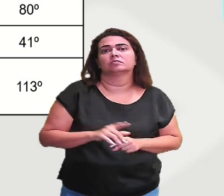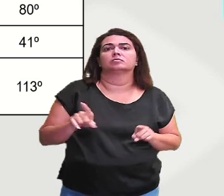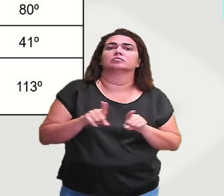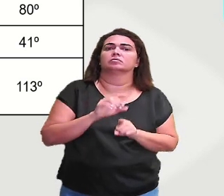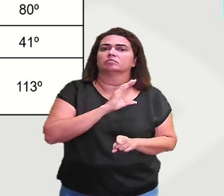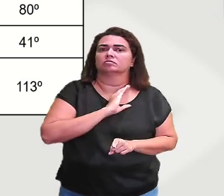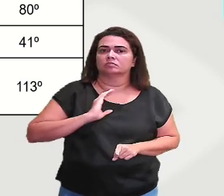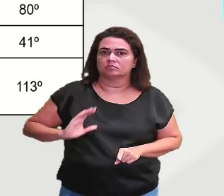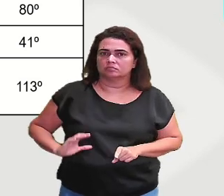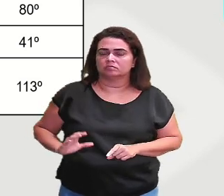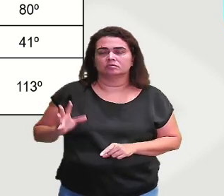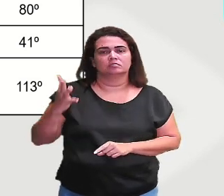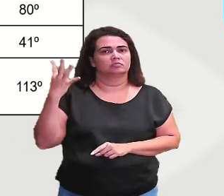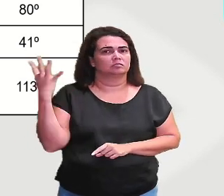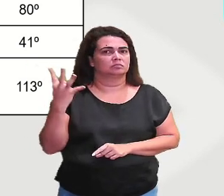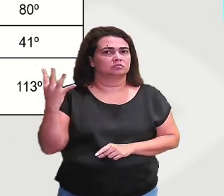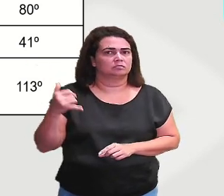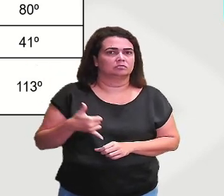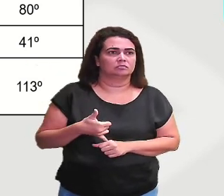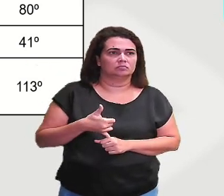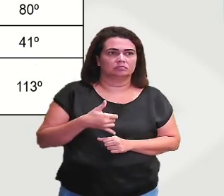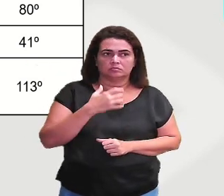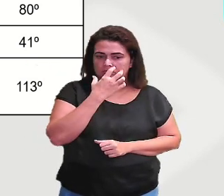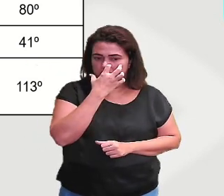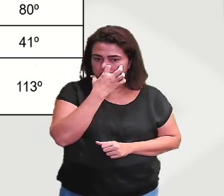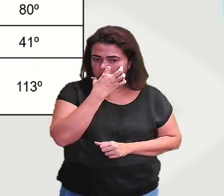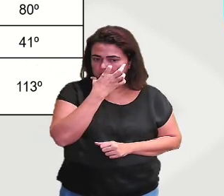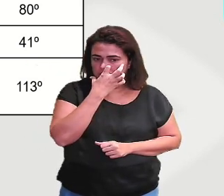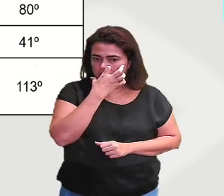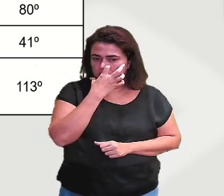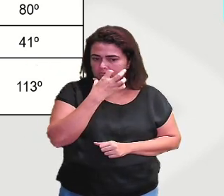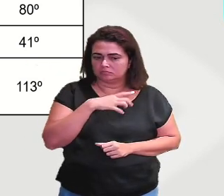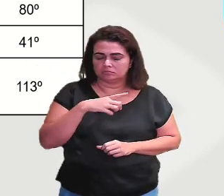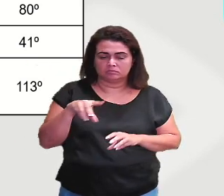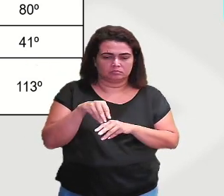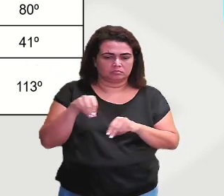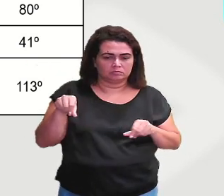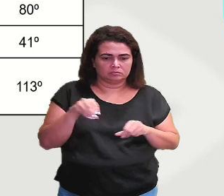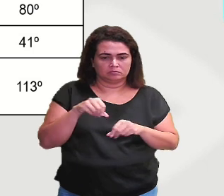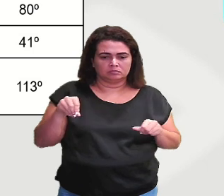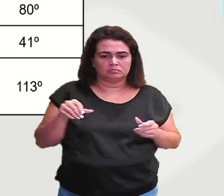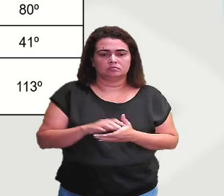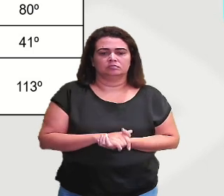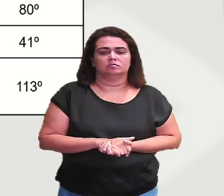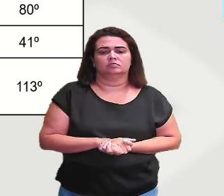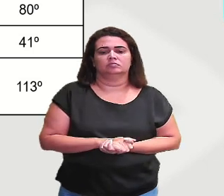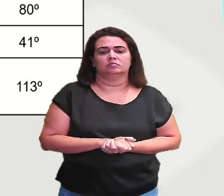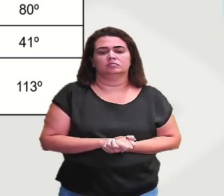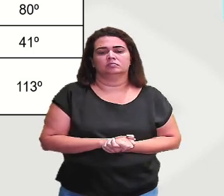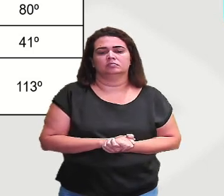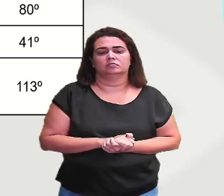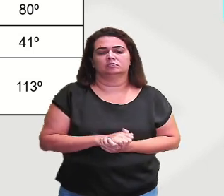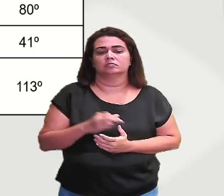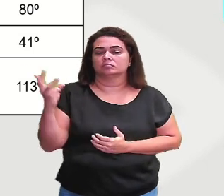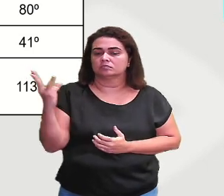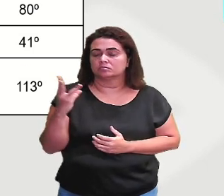né? Que é o 4º da produção, que tem a 3ª maior área e a maior população do mundo. Tem o 2º maior PIB,